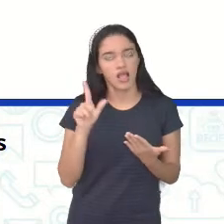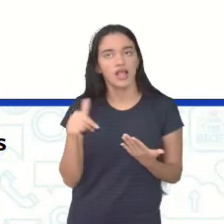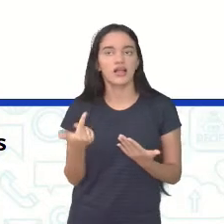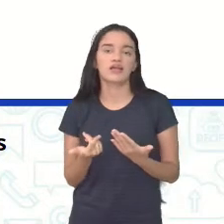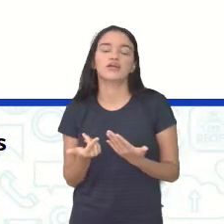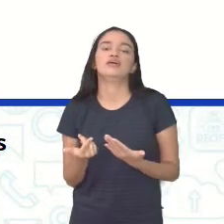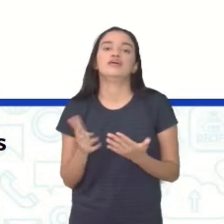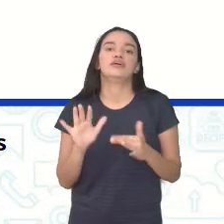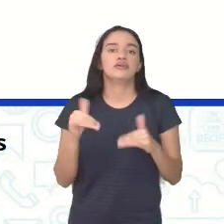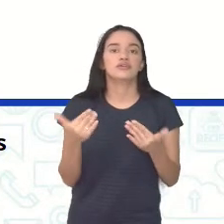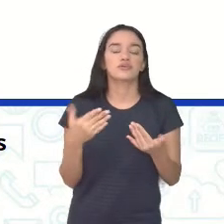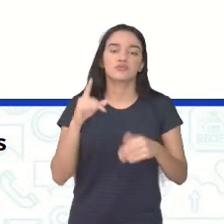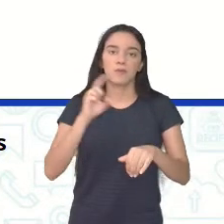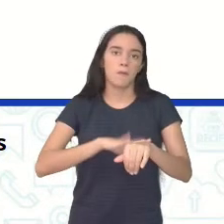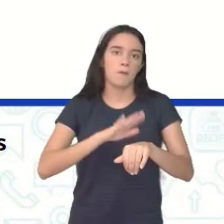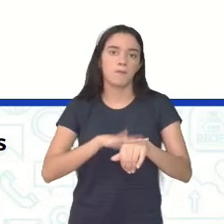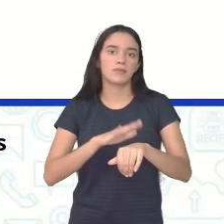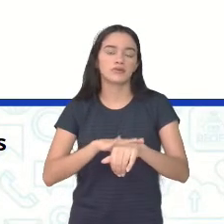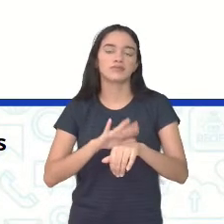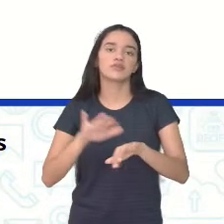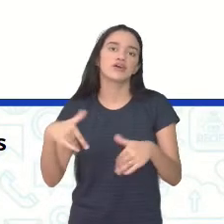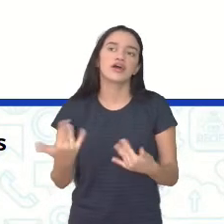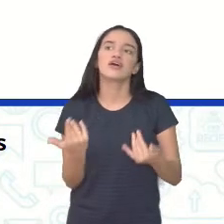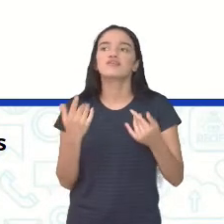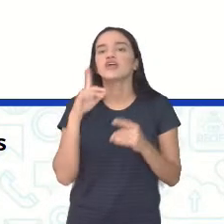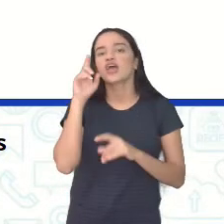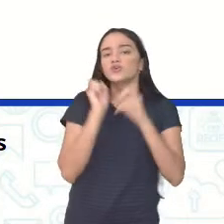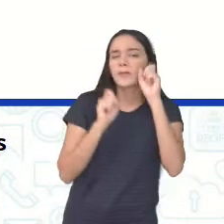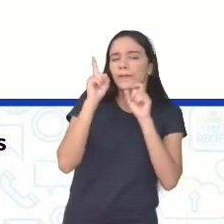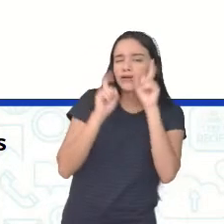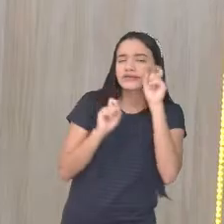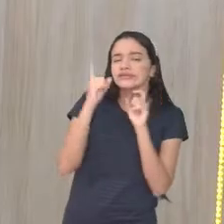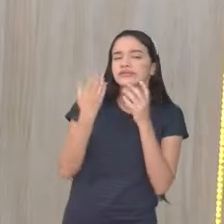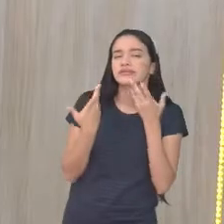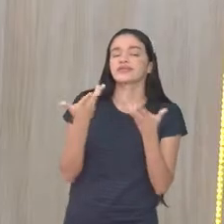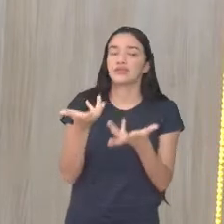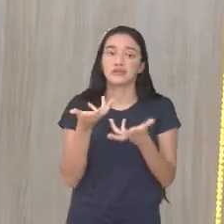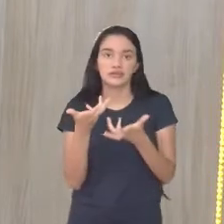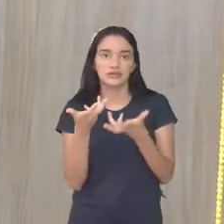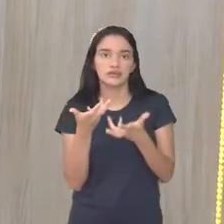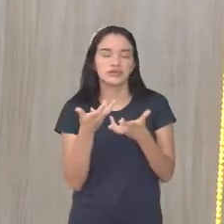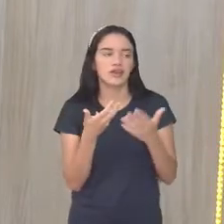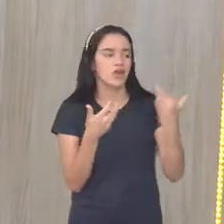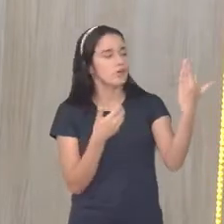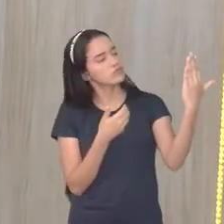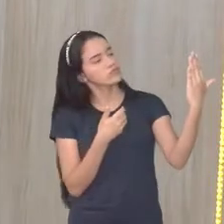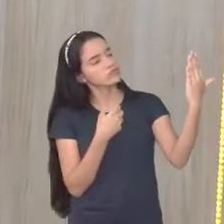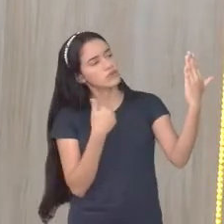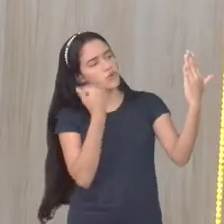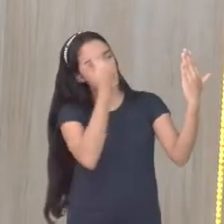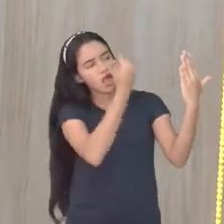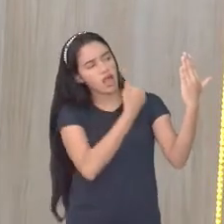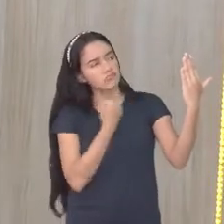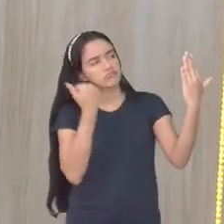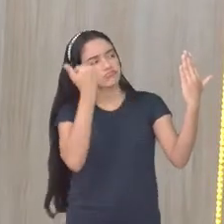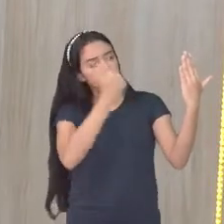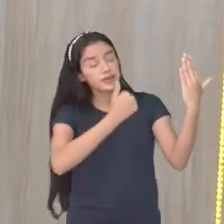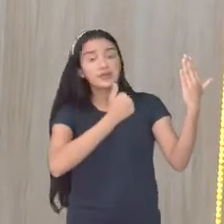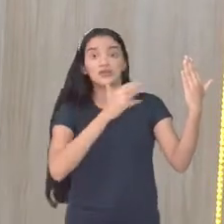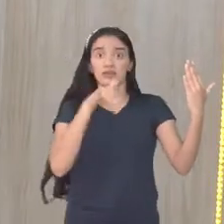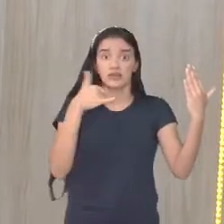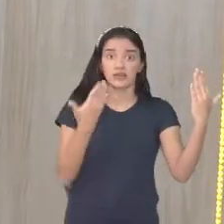né, negativo, e que os dois se fundem para transformar-se no ser humano e tal. Pois é, Toda essa na outra filosofia. imagem, Gini, você